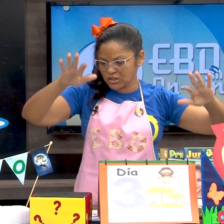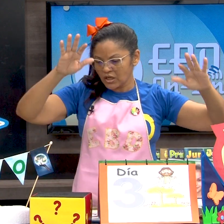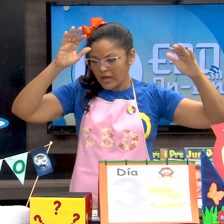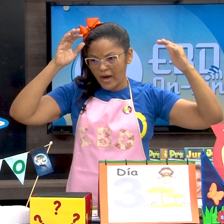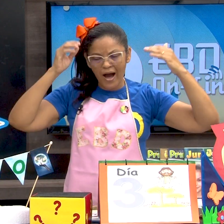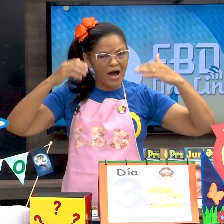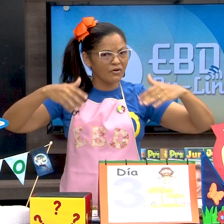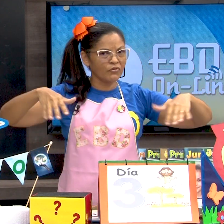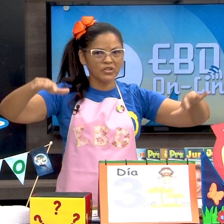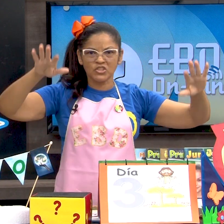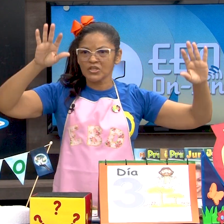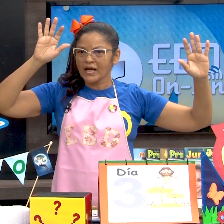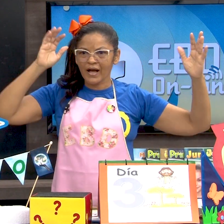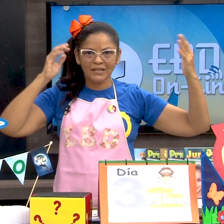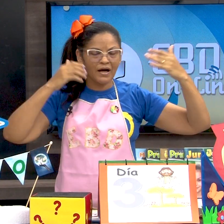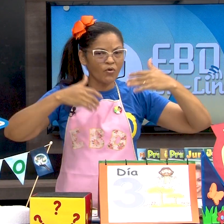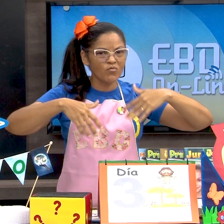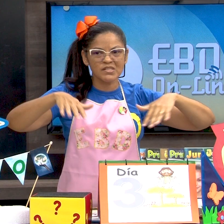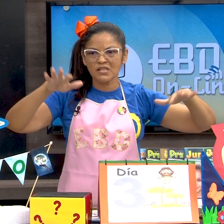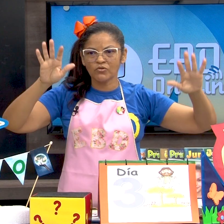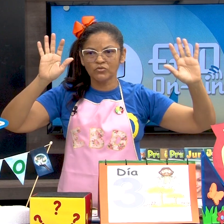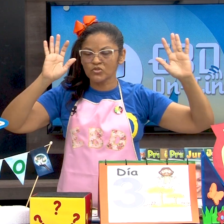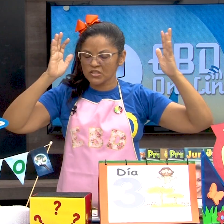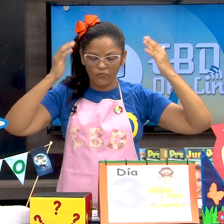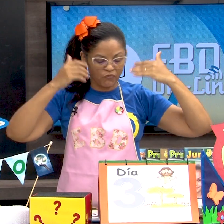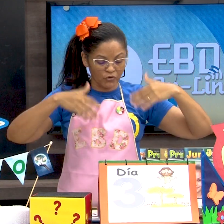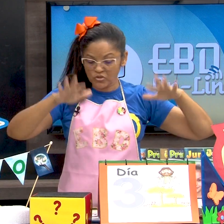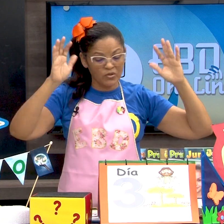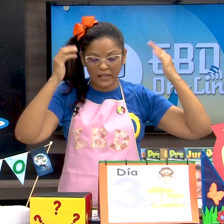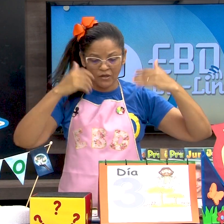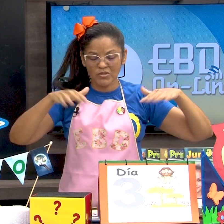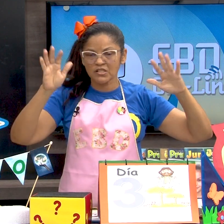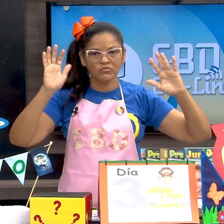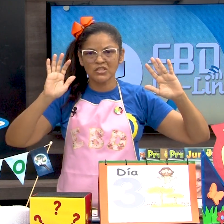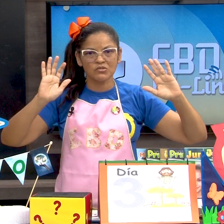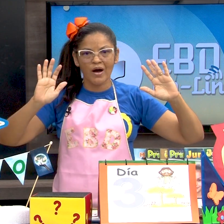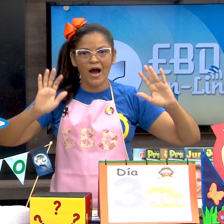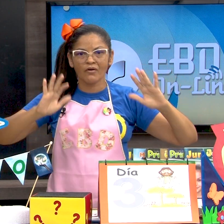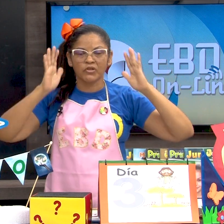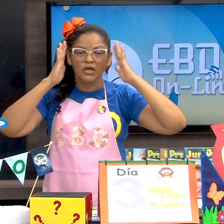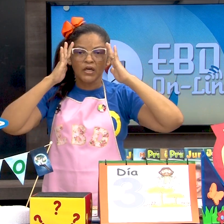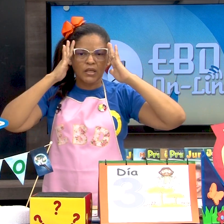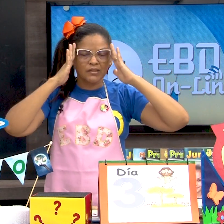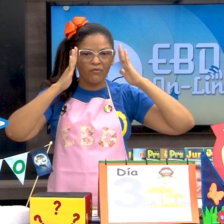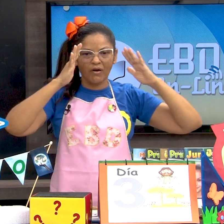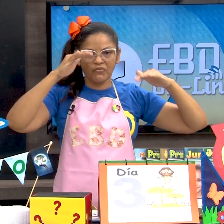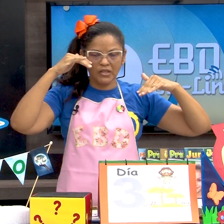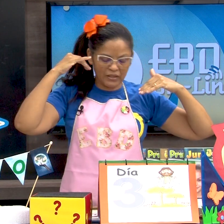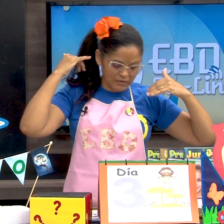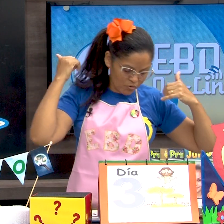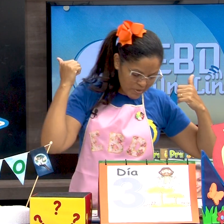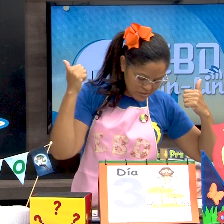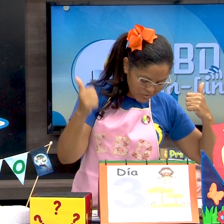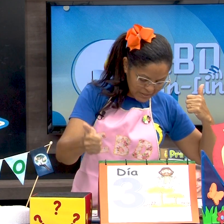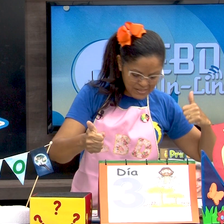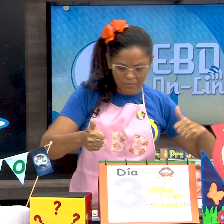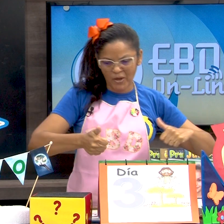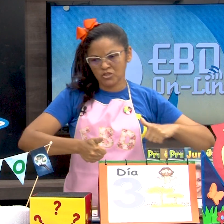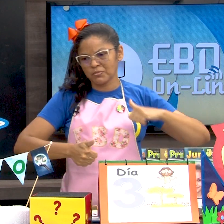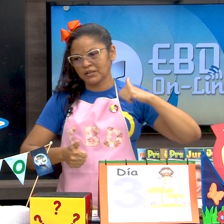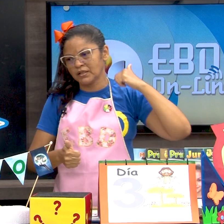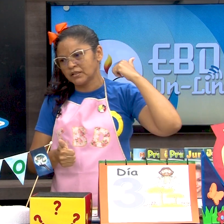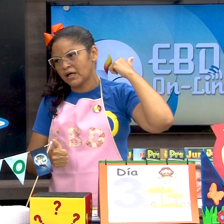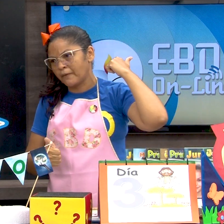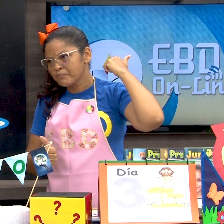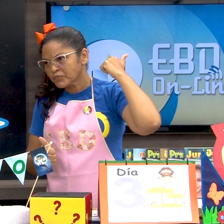frutas árvores cada uma segundo o seu fruto cada um segundo a sua árvore então a começou a nascer